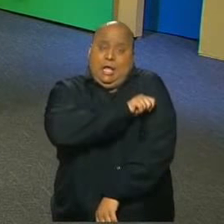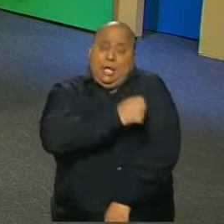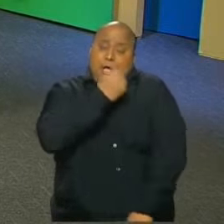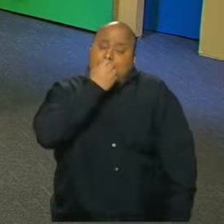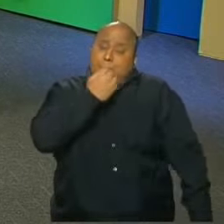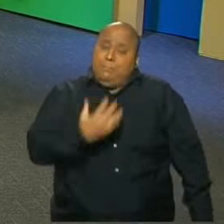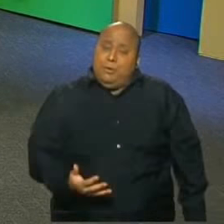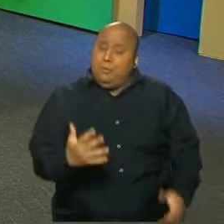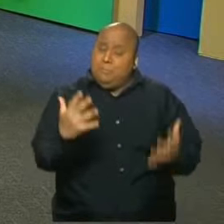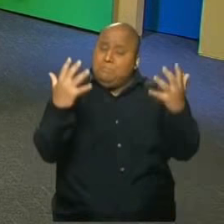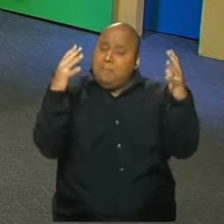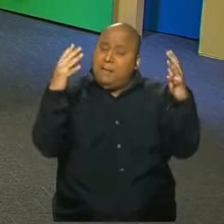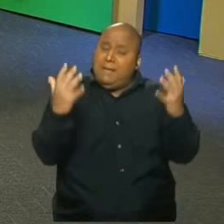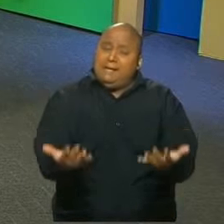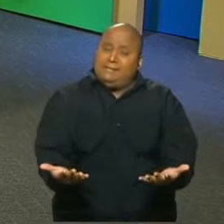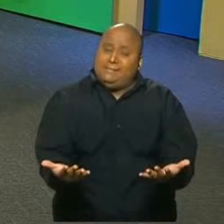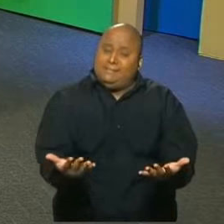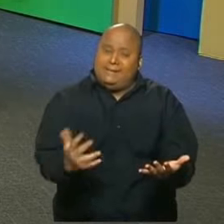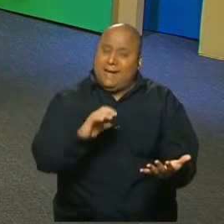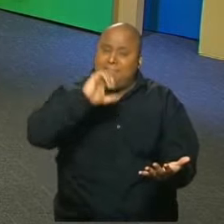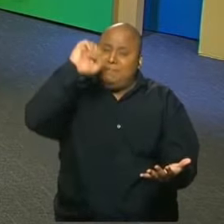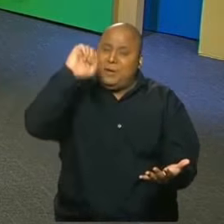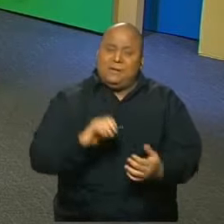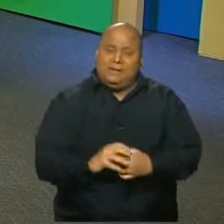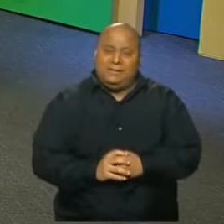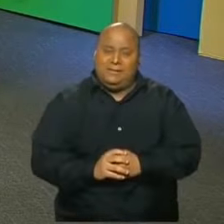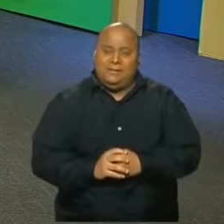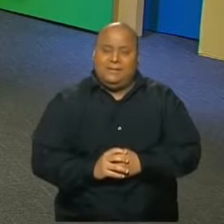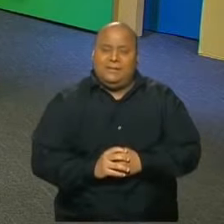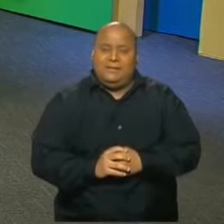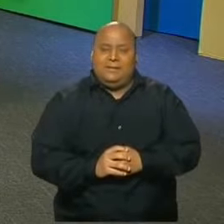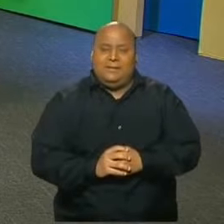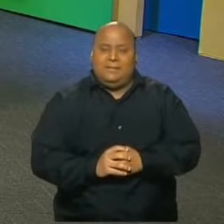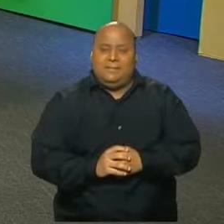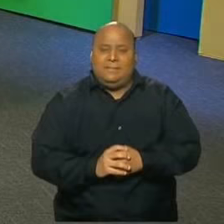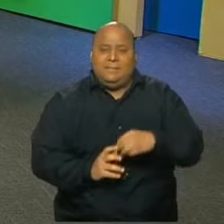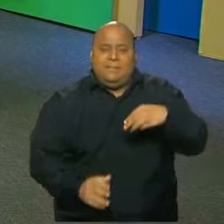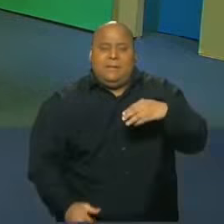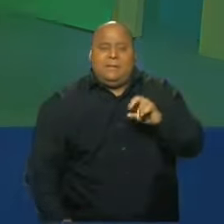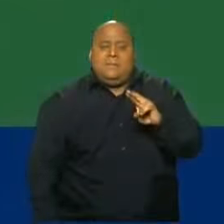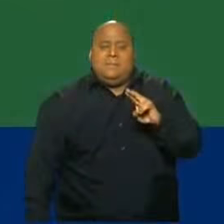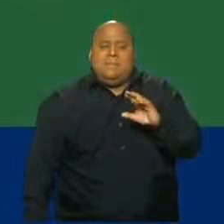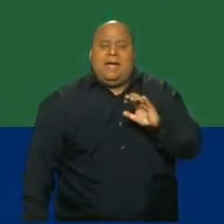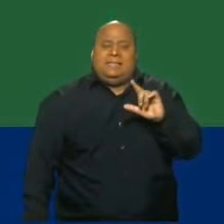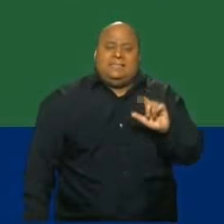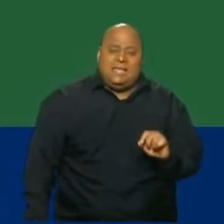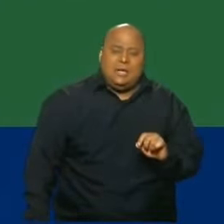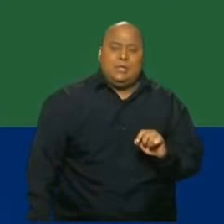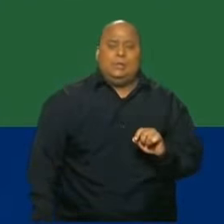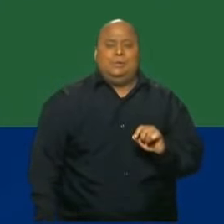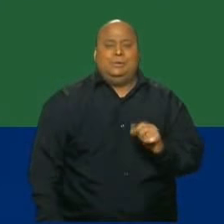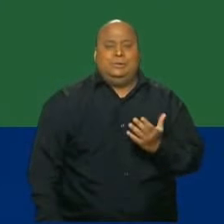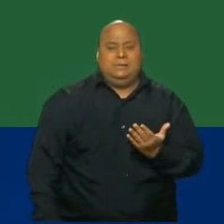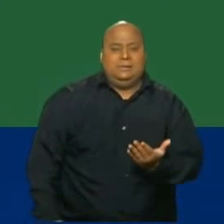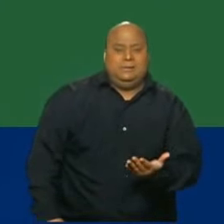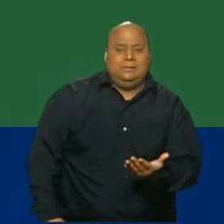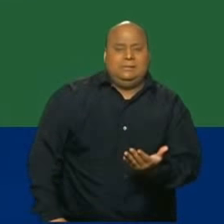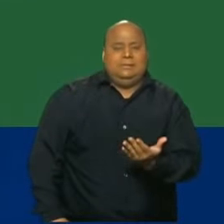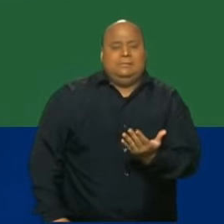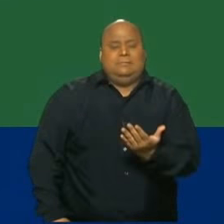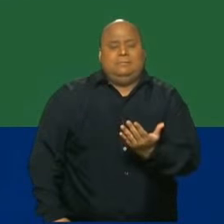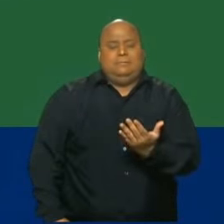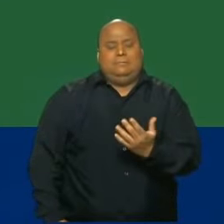bom. Parabéns. De Marcela aqui, interpretação. Marcela Velon e Renato Braz. E quarteto